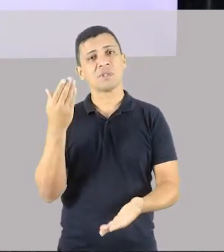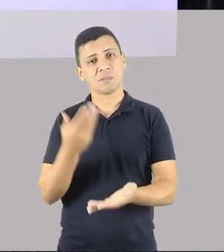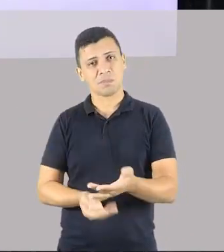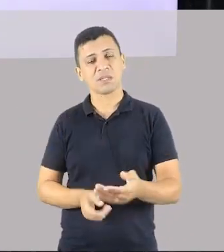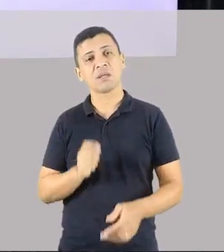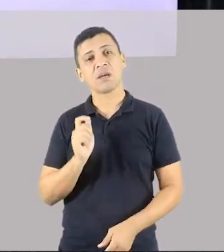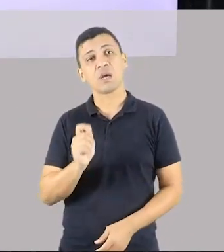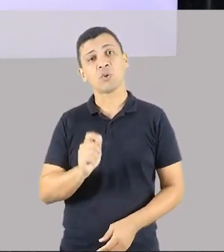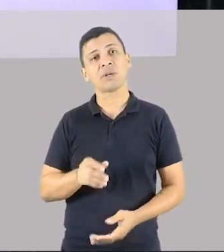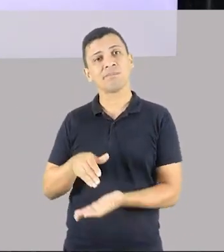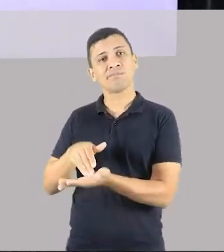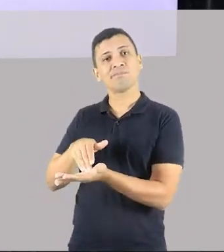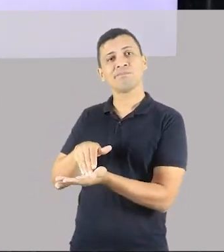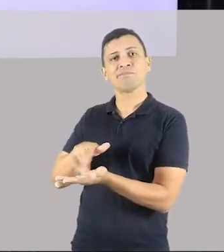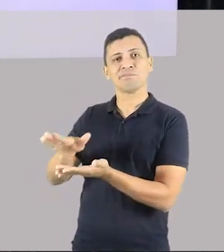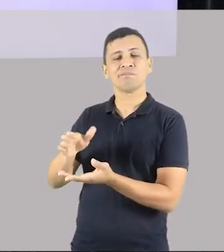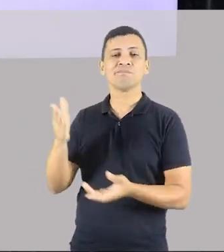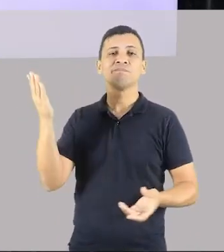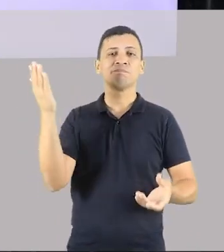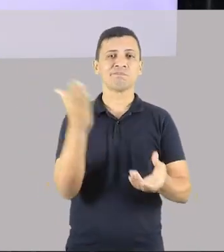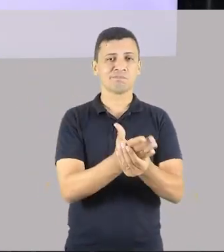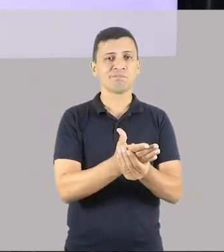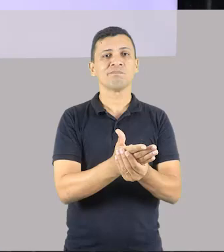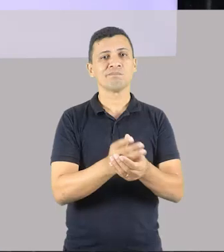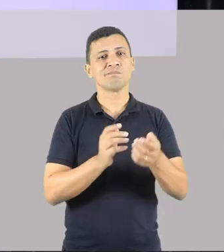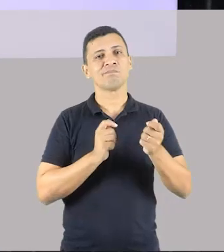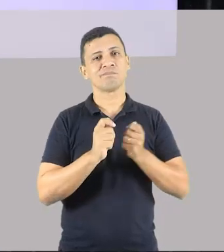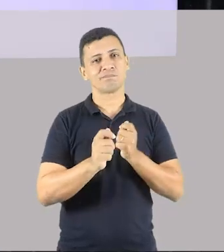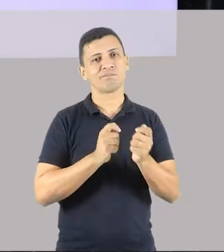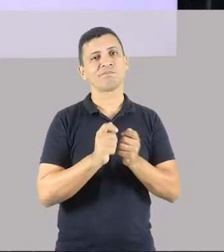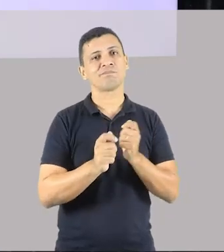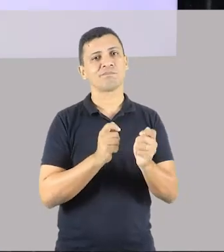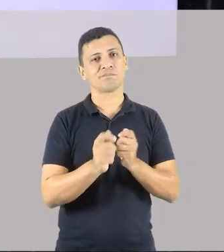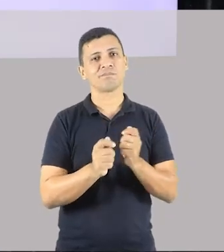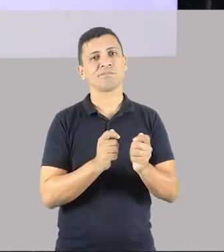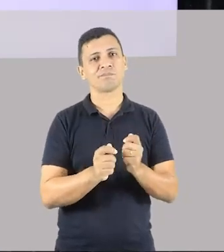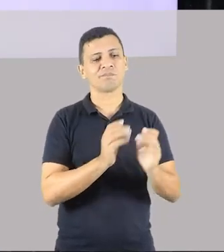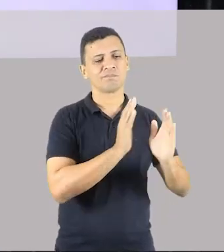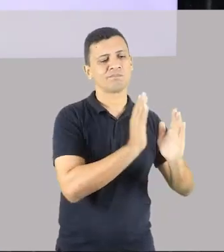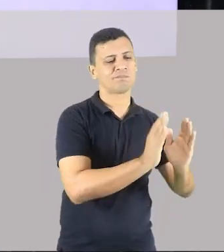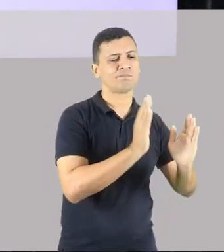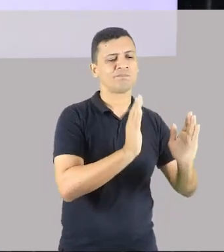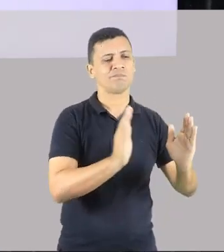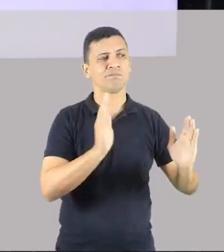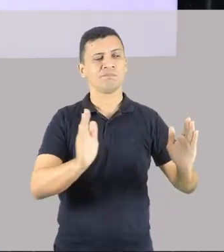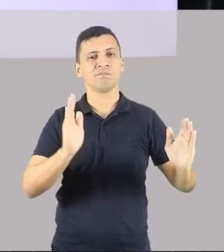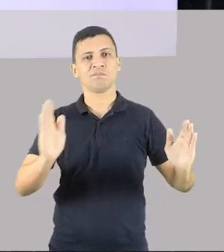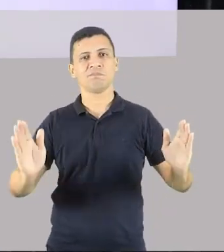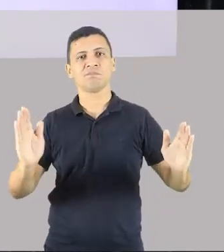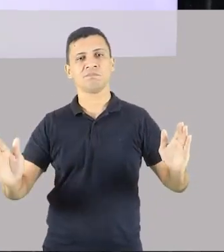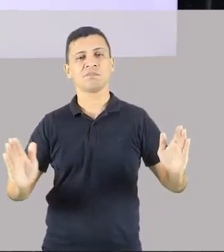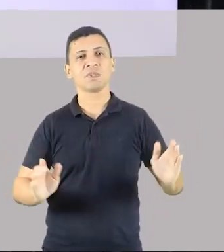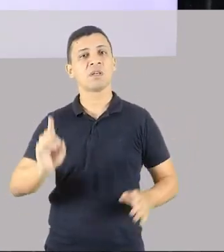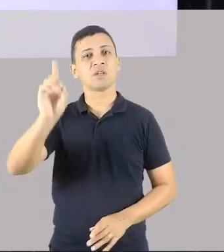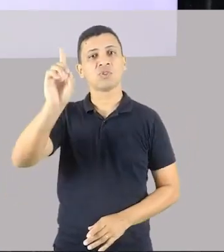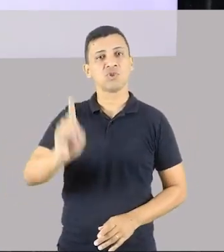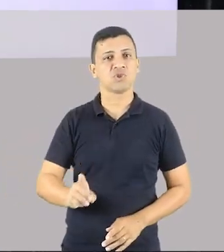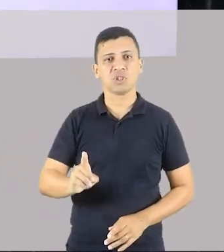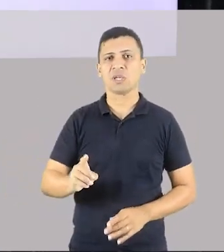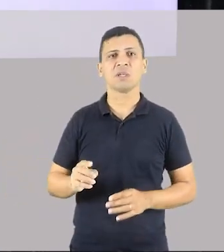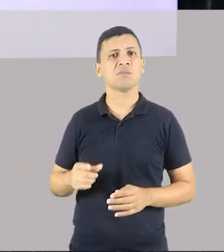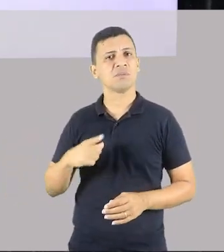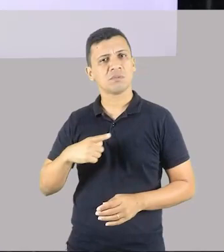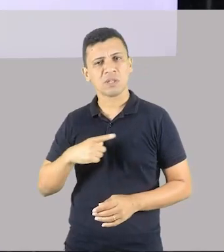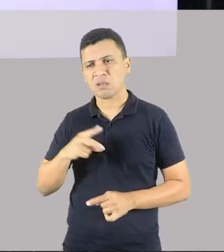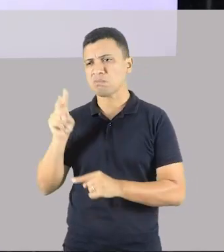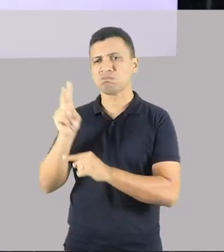é justamente por meio de um processo administrativo que anda adequadamente, que garante o direito à ampla defesa, que